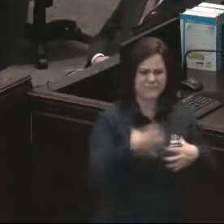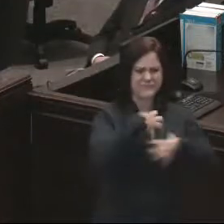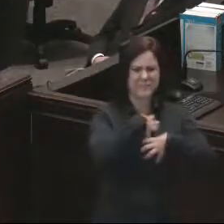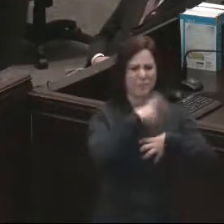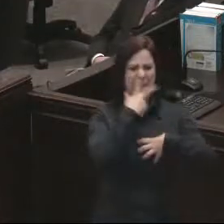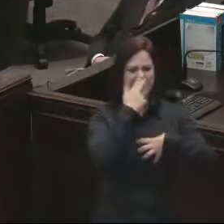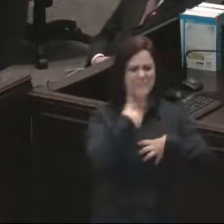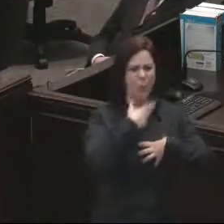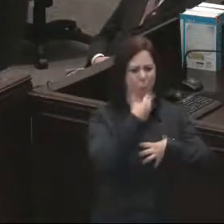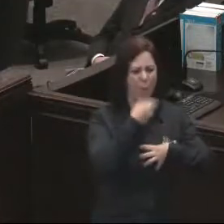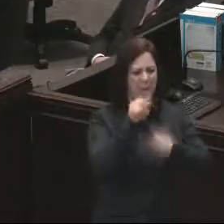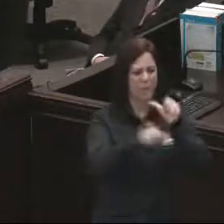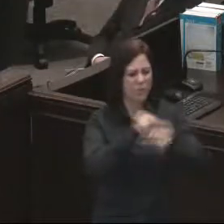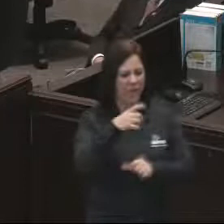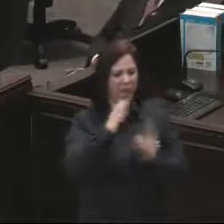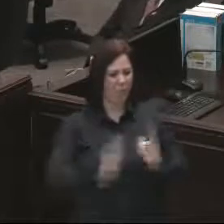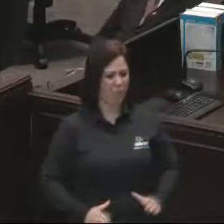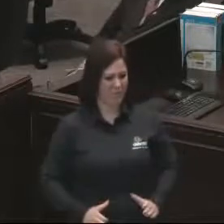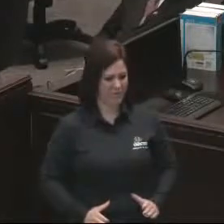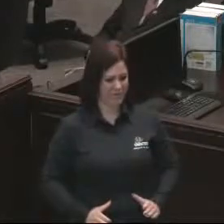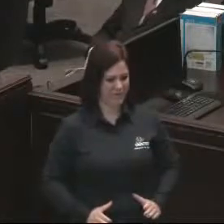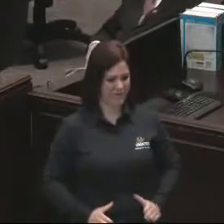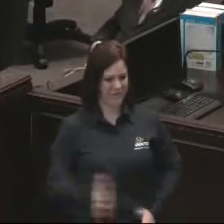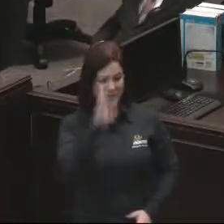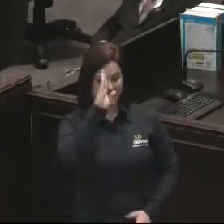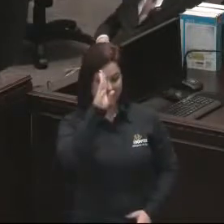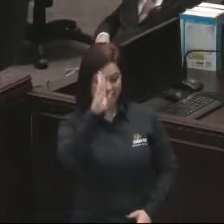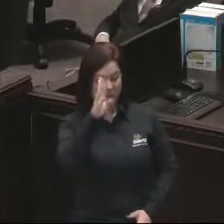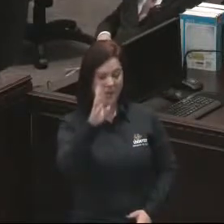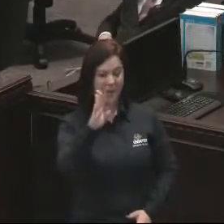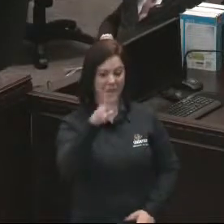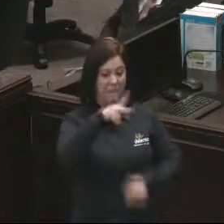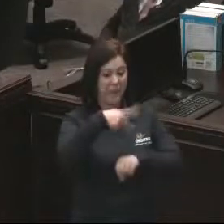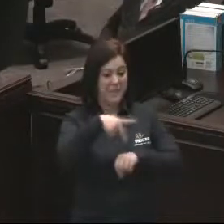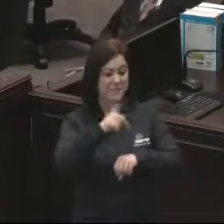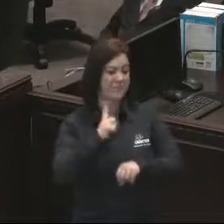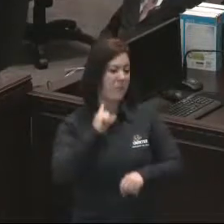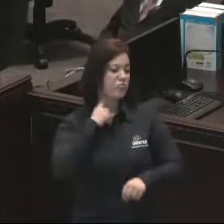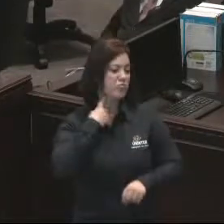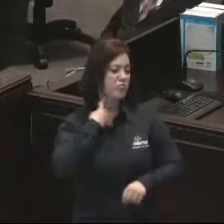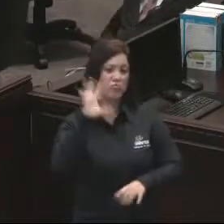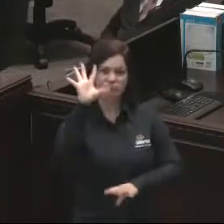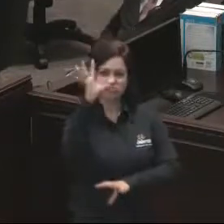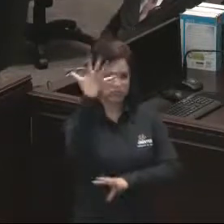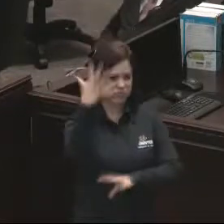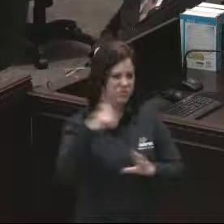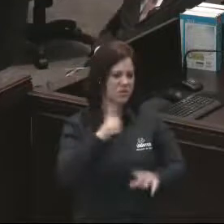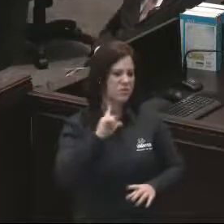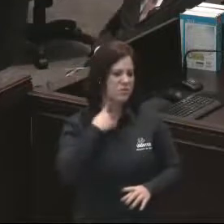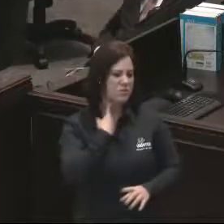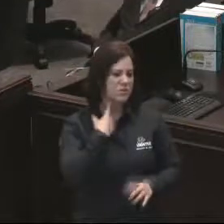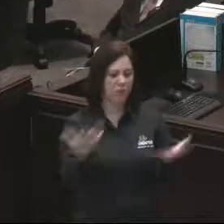alteração da sexualidade humana, principalmente nos países com um nível altíssimo de poluição, com o que